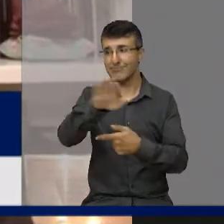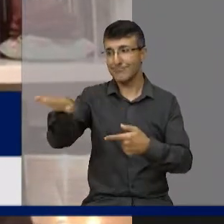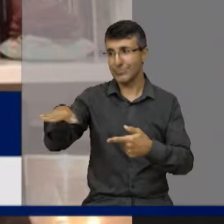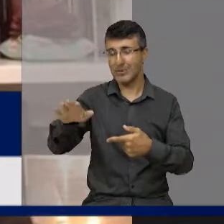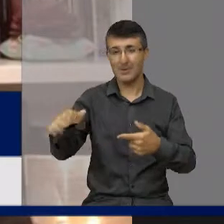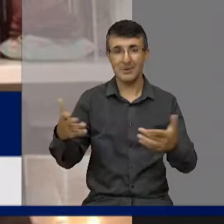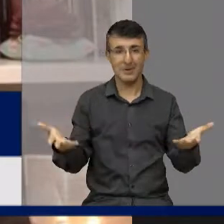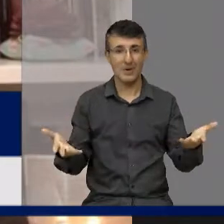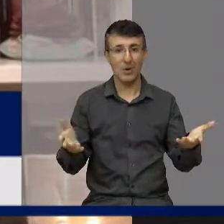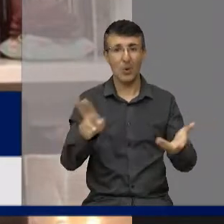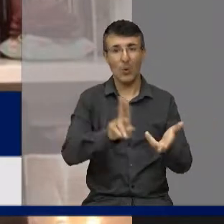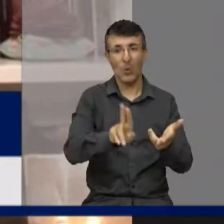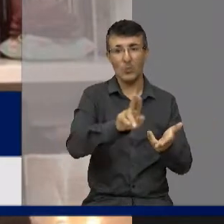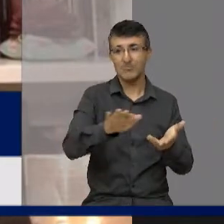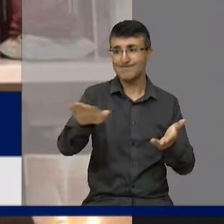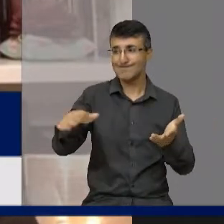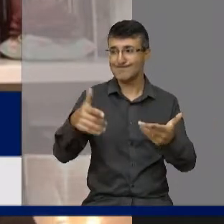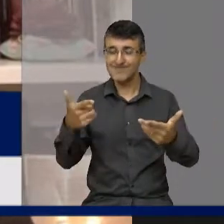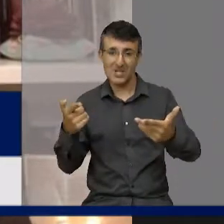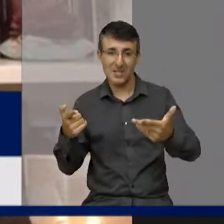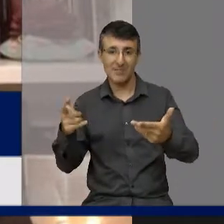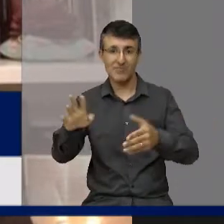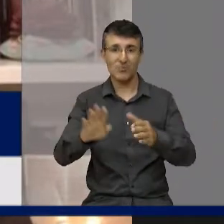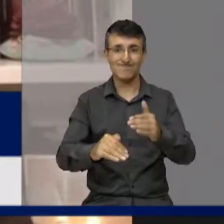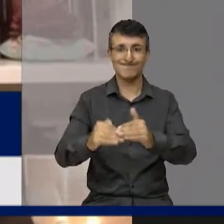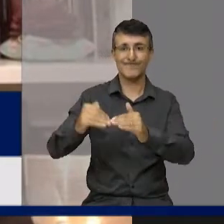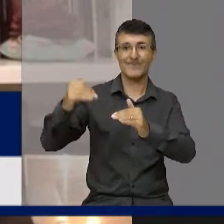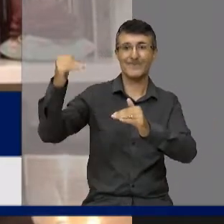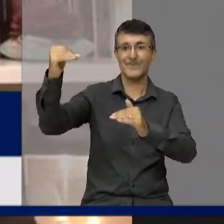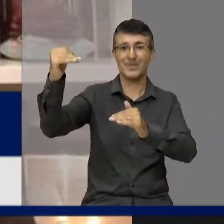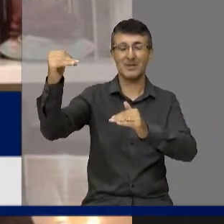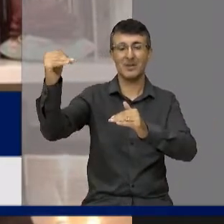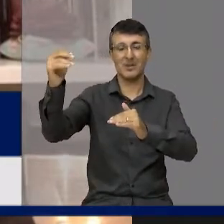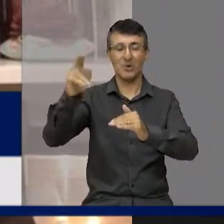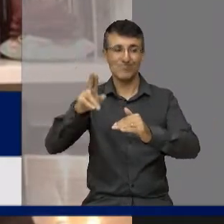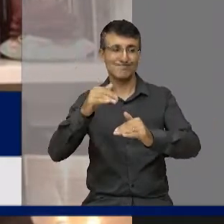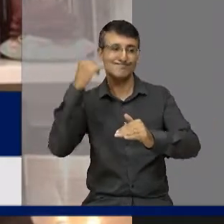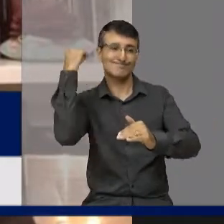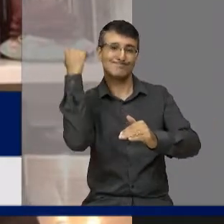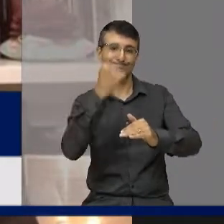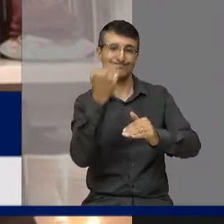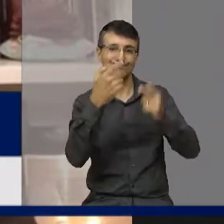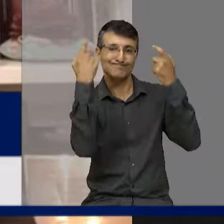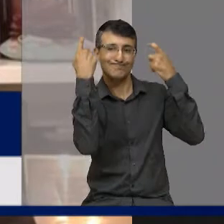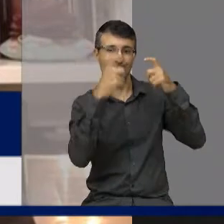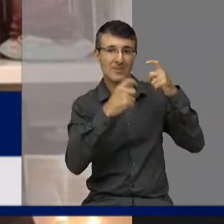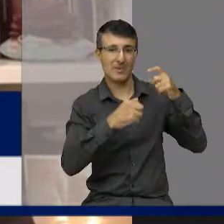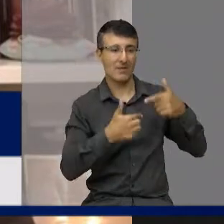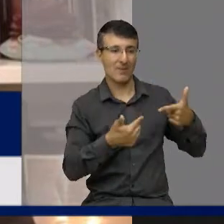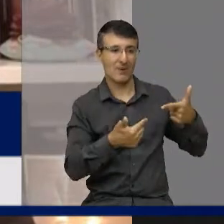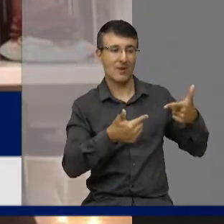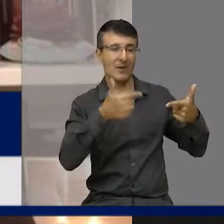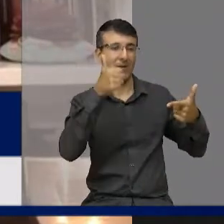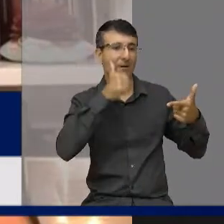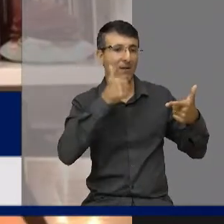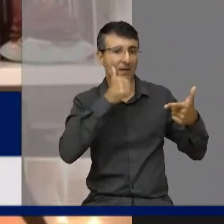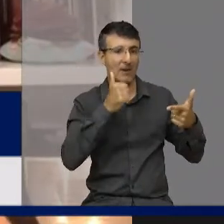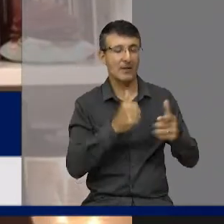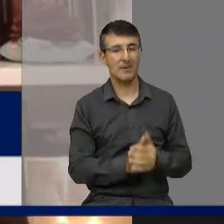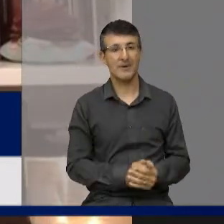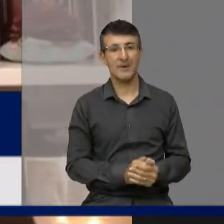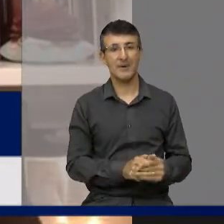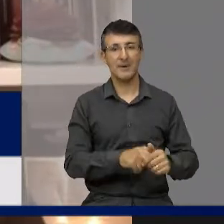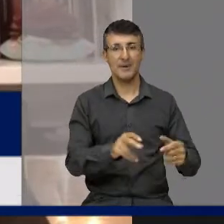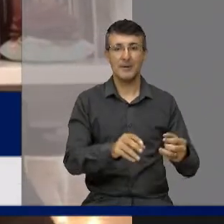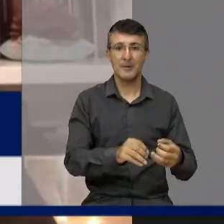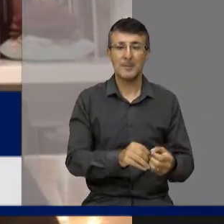uso de armas para a prática de feminicídio. E que nesse ambiente doméstico violento, a facilitação da disponibilização de um